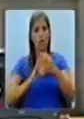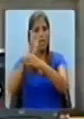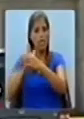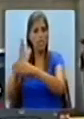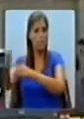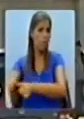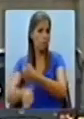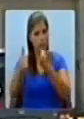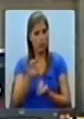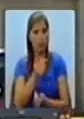superior